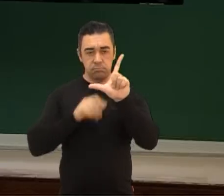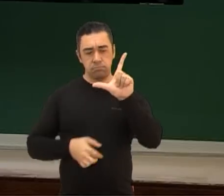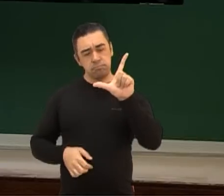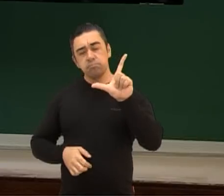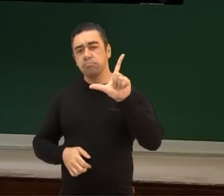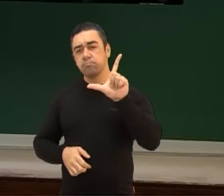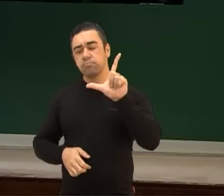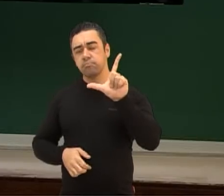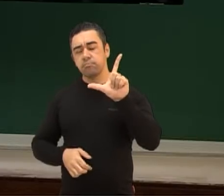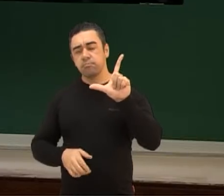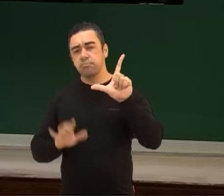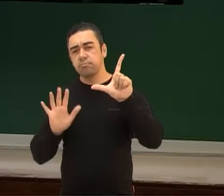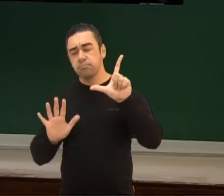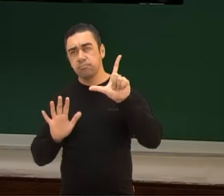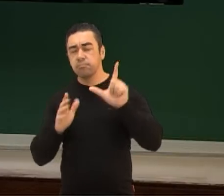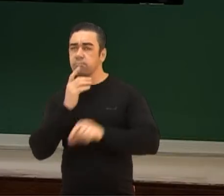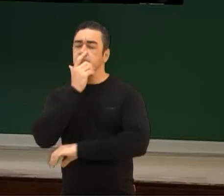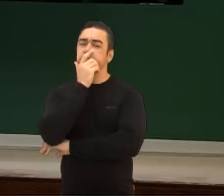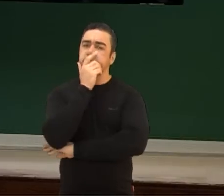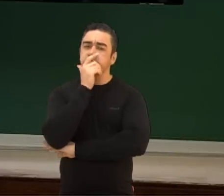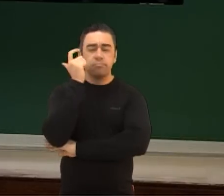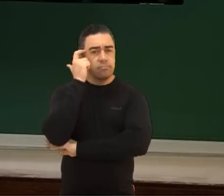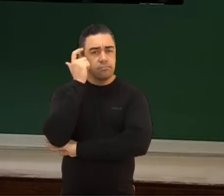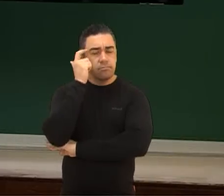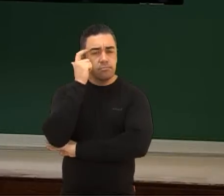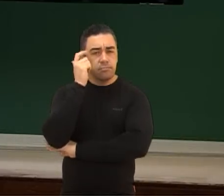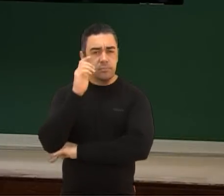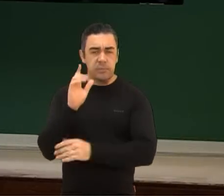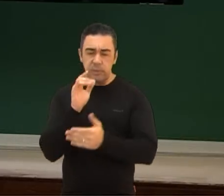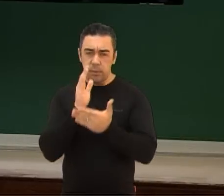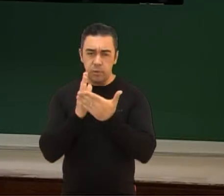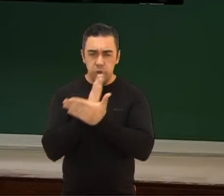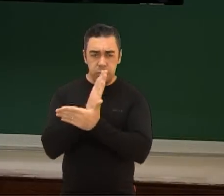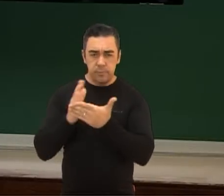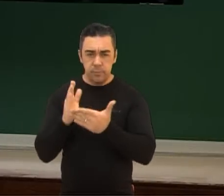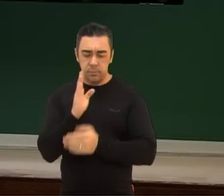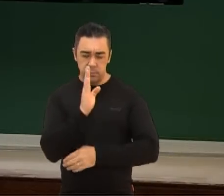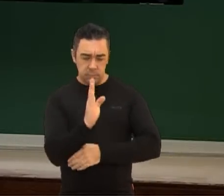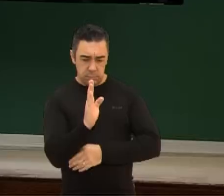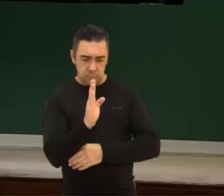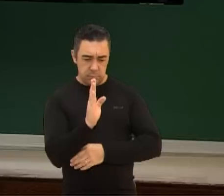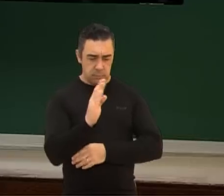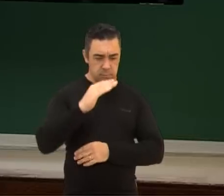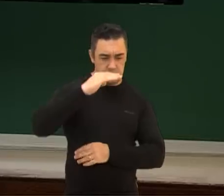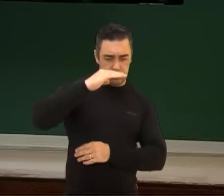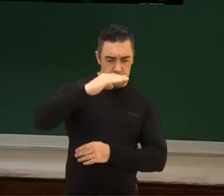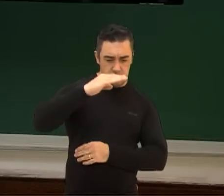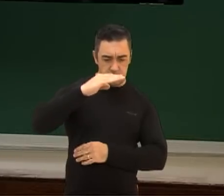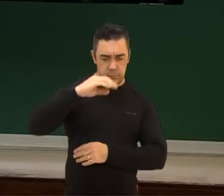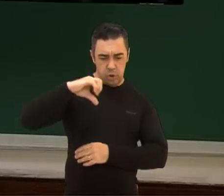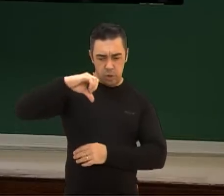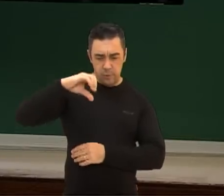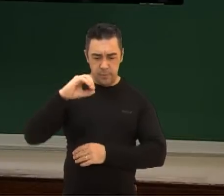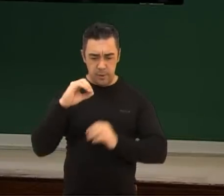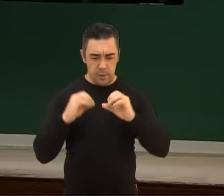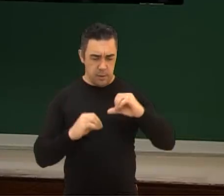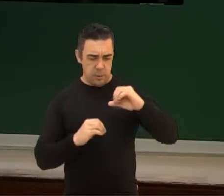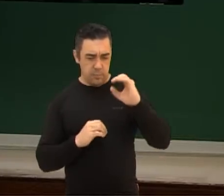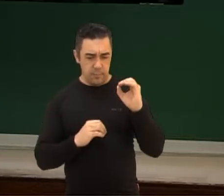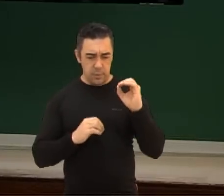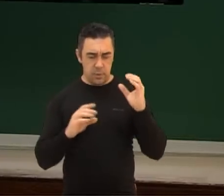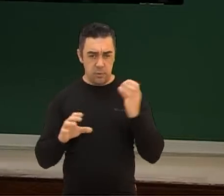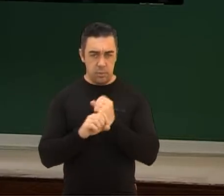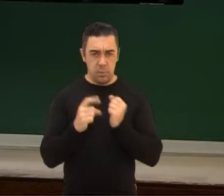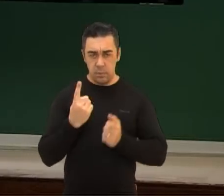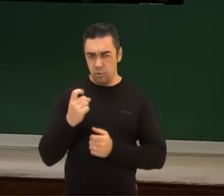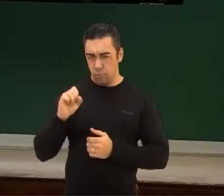um ângulo reto. Então, se a gente dividir essa circunferência em 4 partes, qual